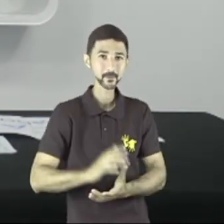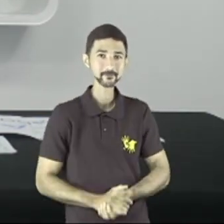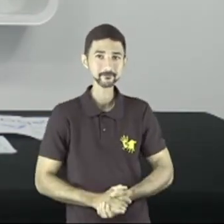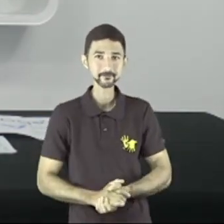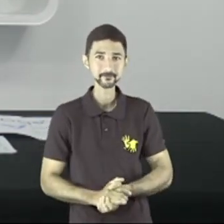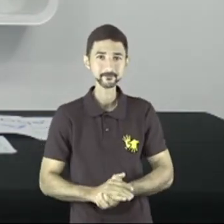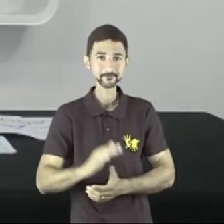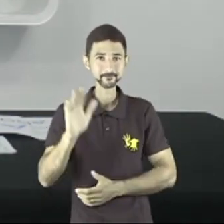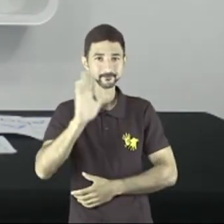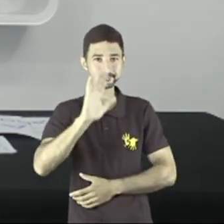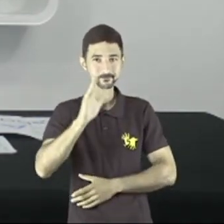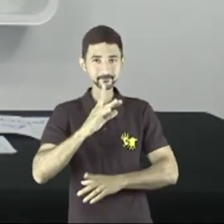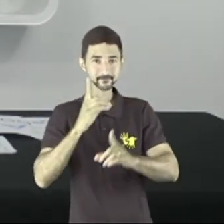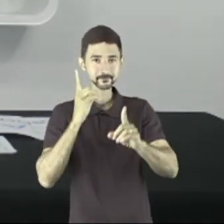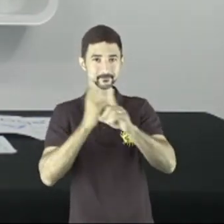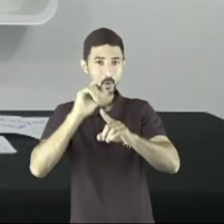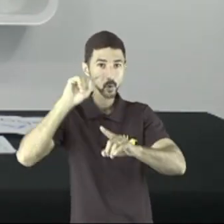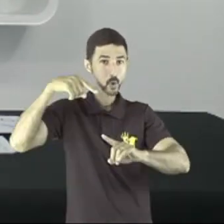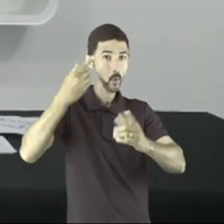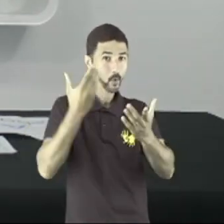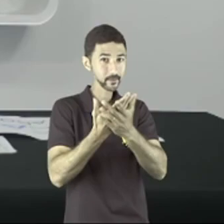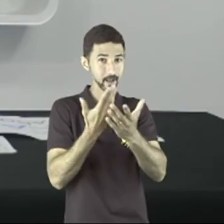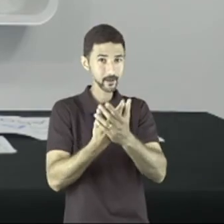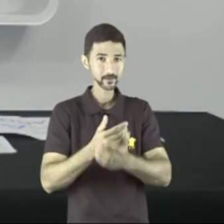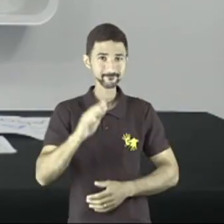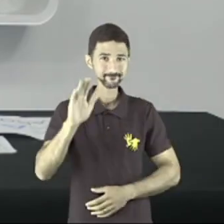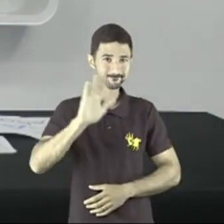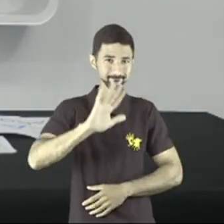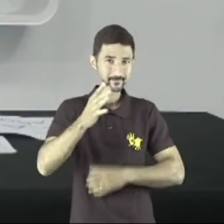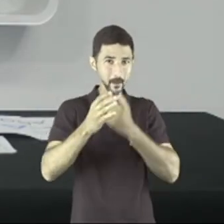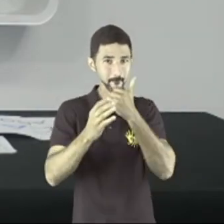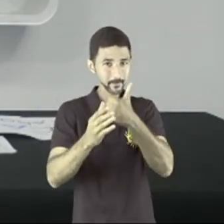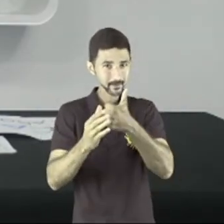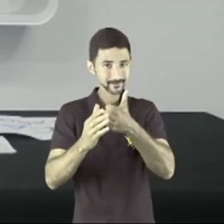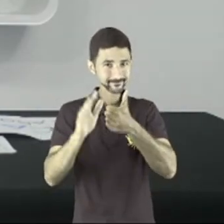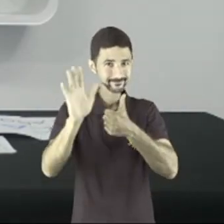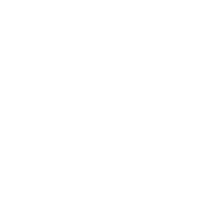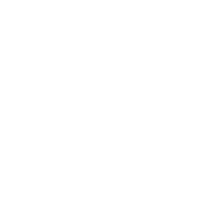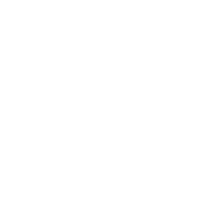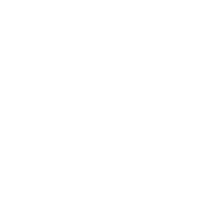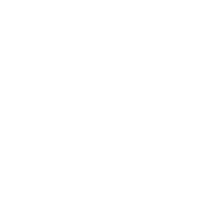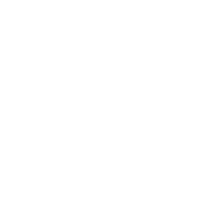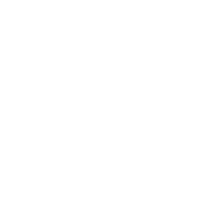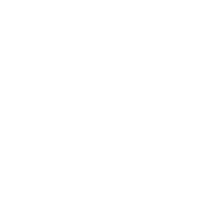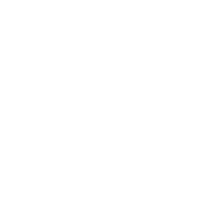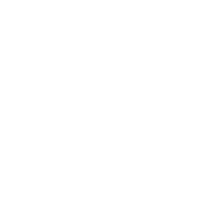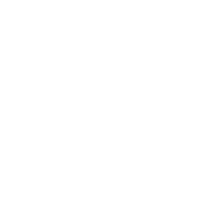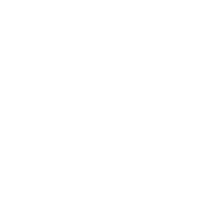Nos vemos no nosso próximo encontro. Tá bom, crianças? Tchau!